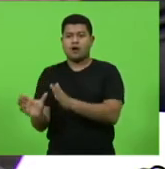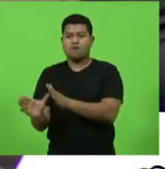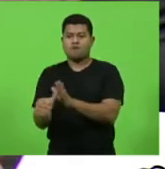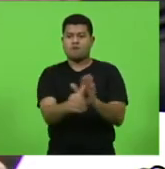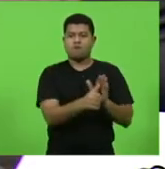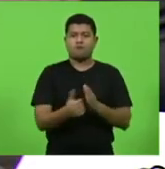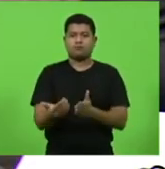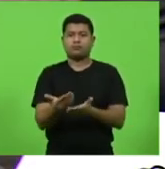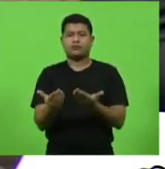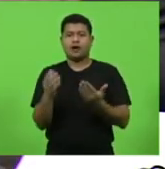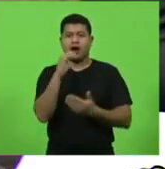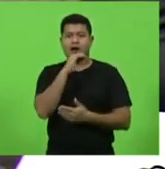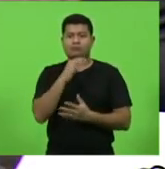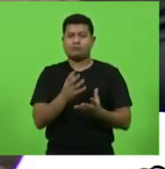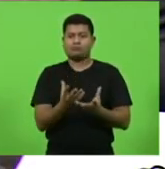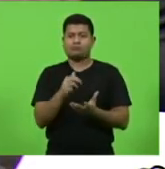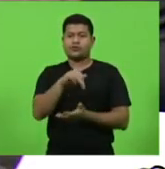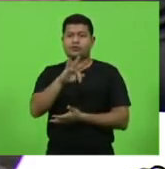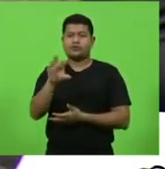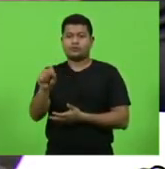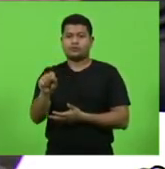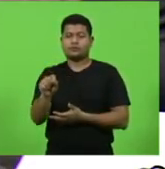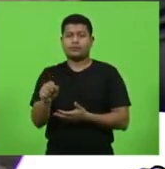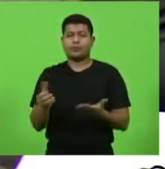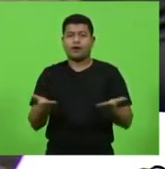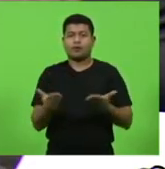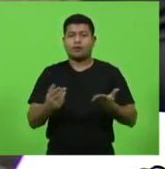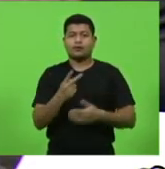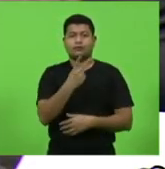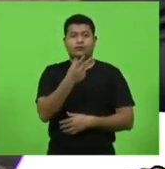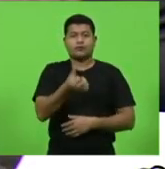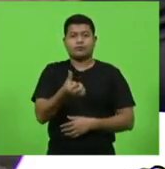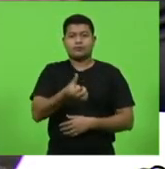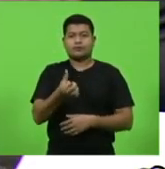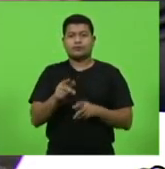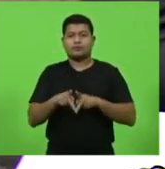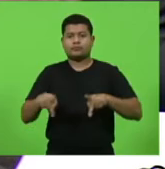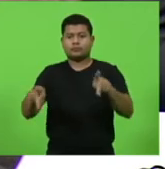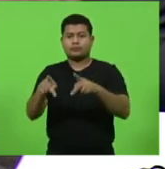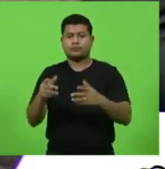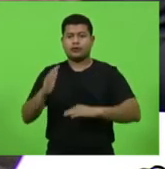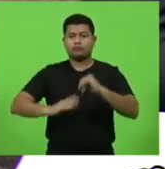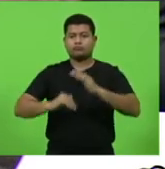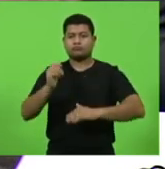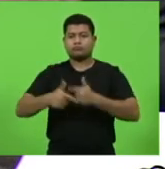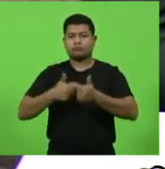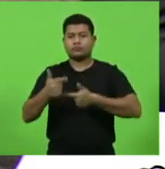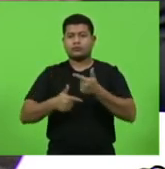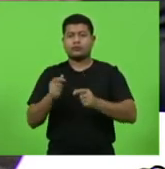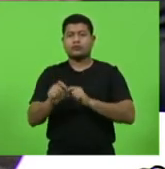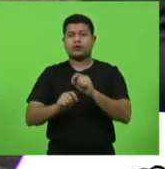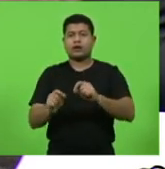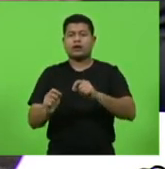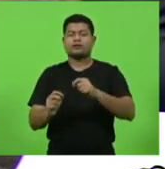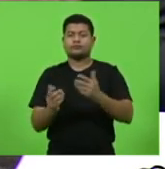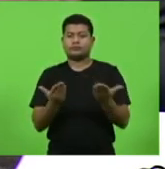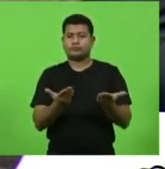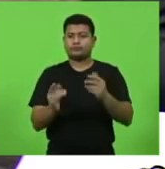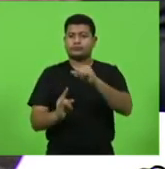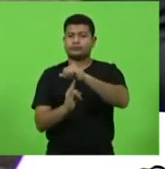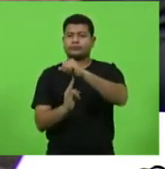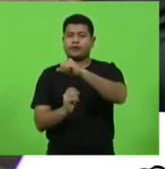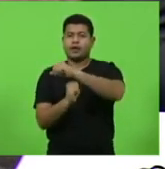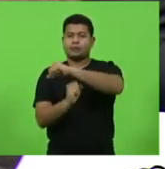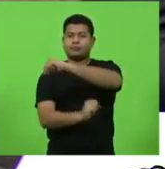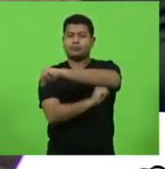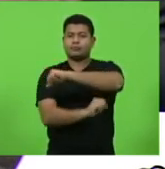agora, na promotoria, na 26ª promotoria, ela atuou nos casos com relação à ponte Ciro Luz, tanto na CPI da ponte,